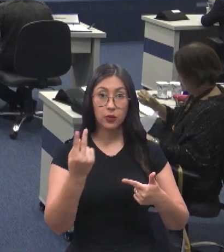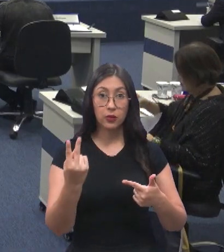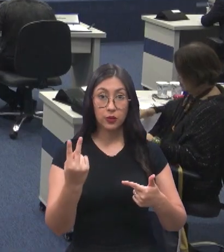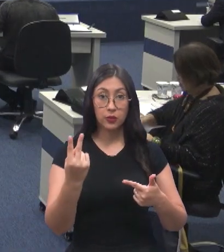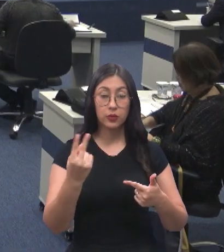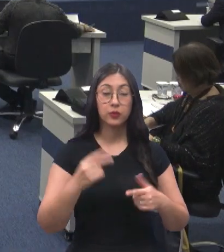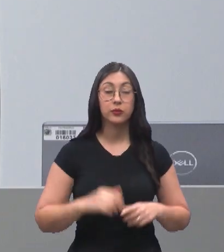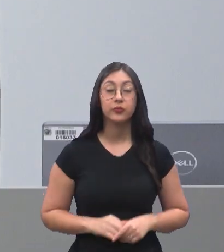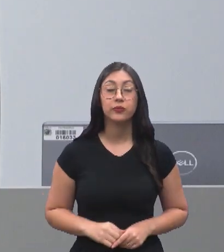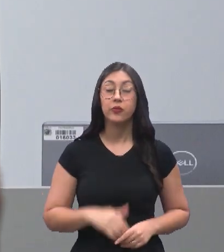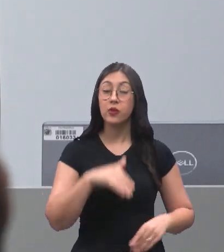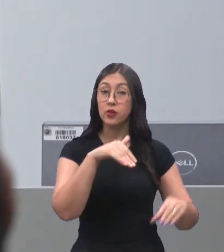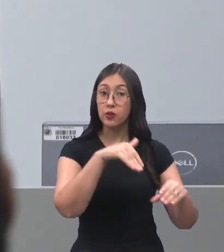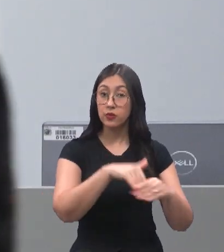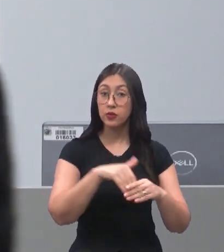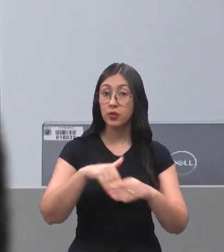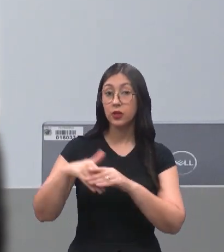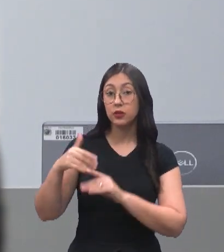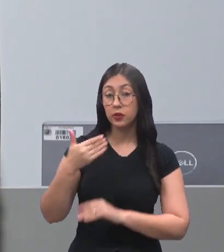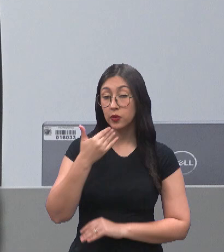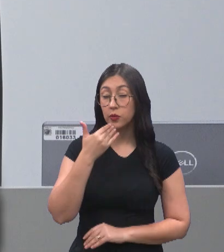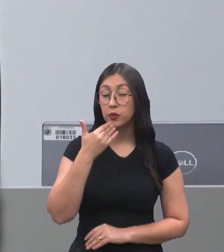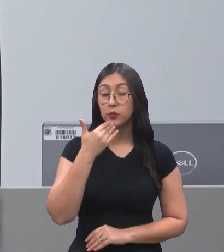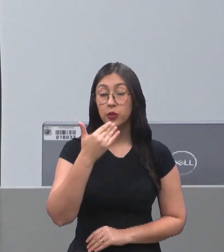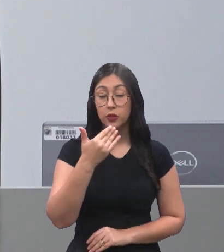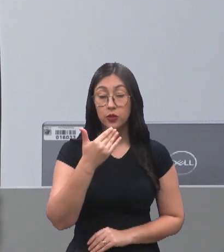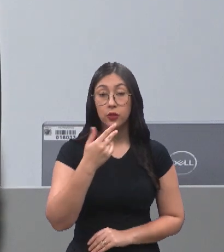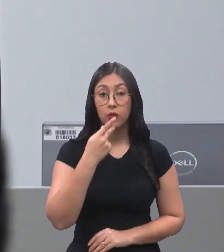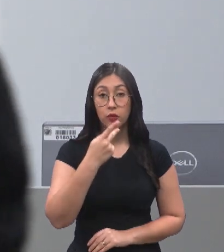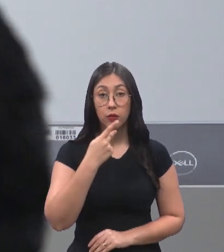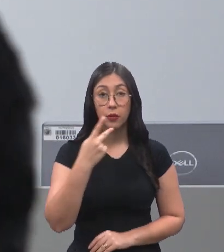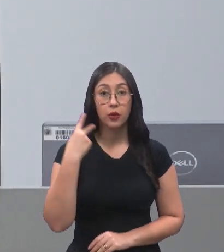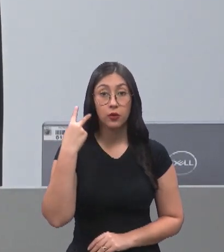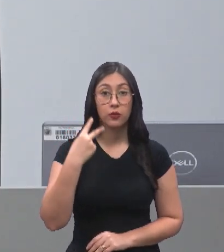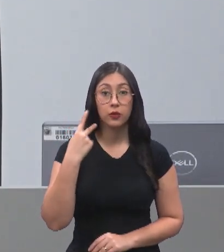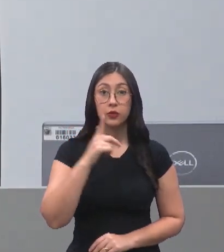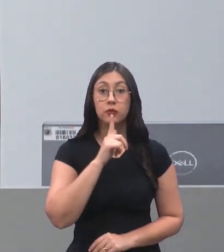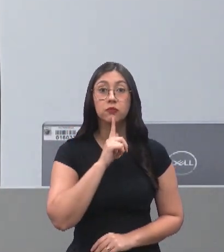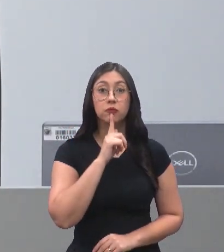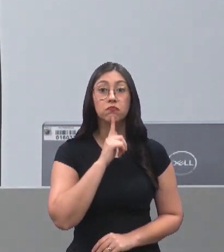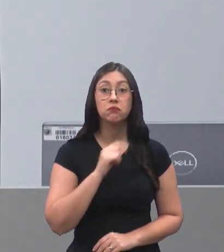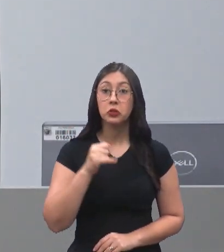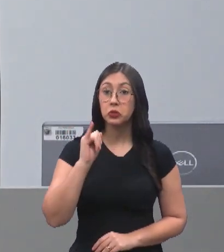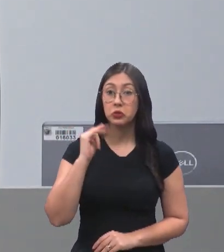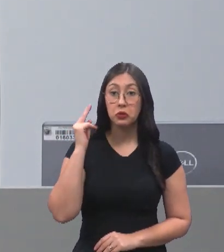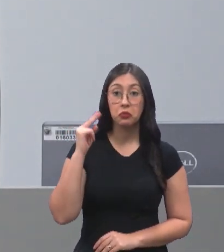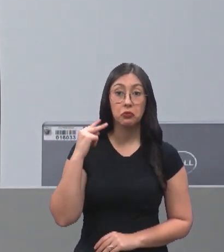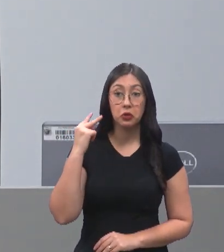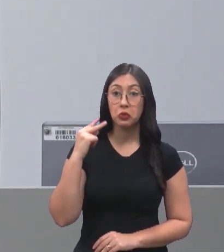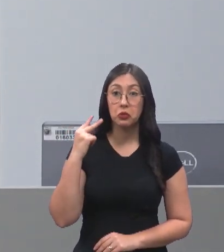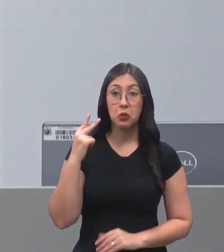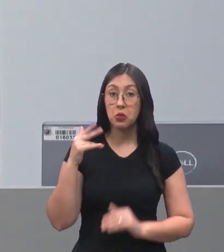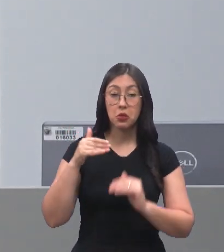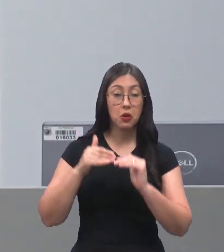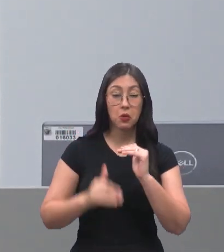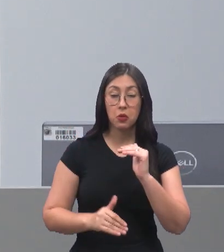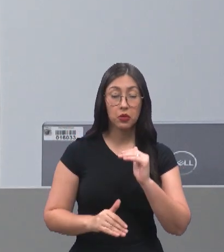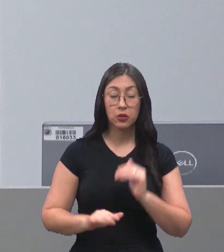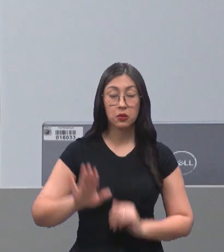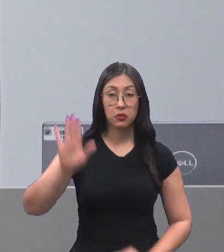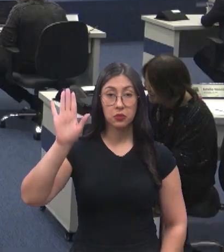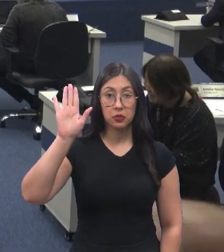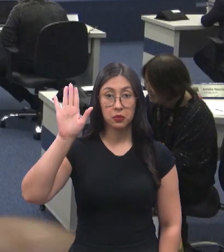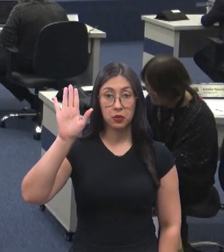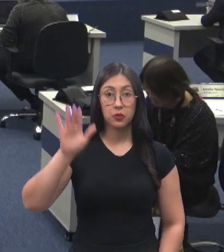Em votação, o pedido verbal do vereador Sérgio Camargo. Vereadores favoráveis permaneçam como estão, os contrários que se